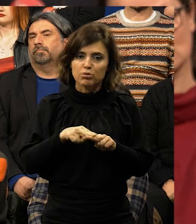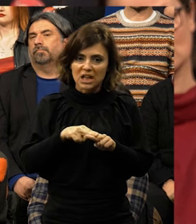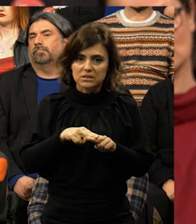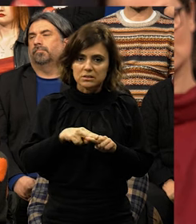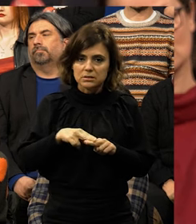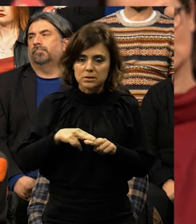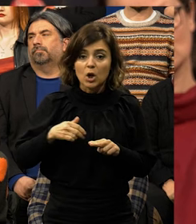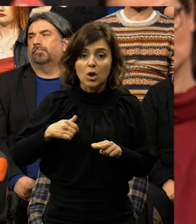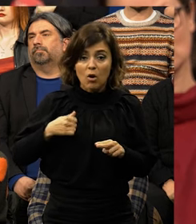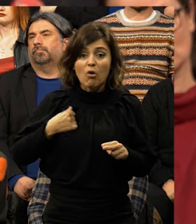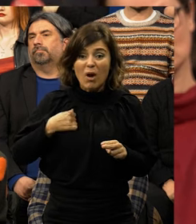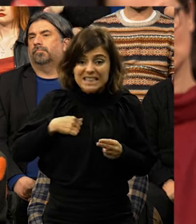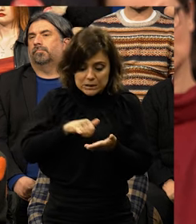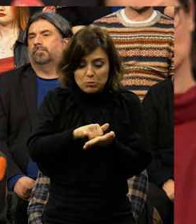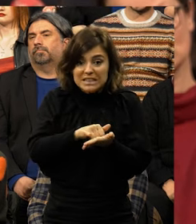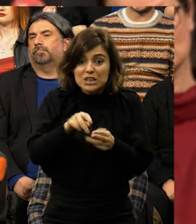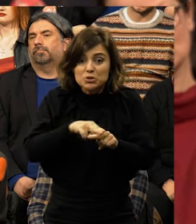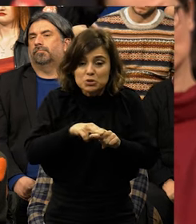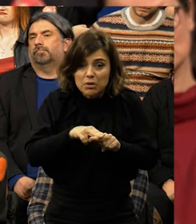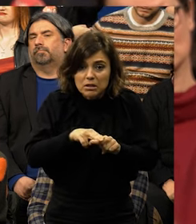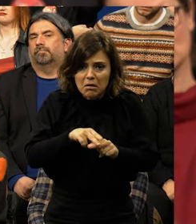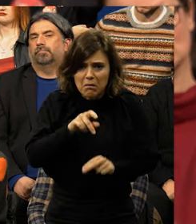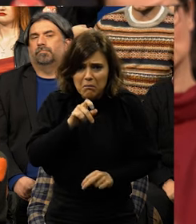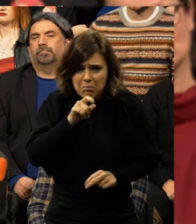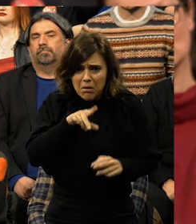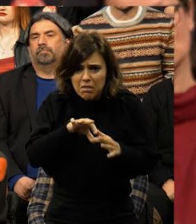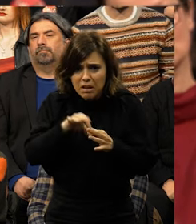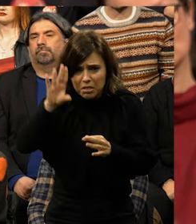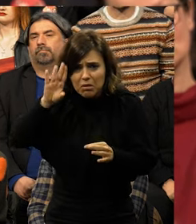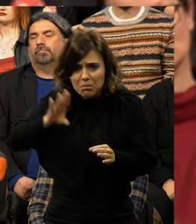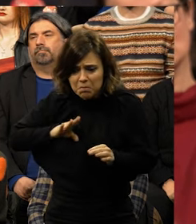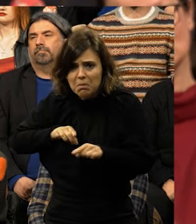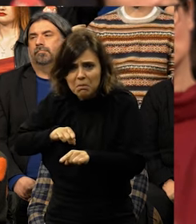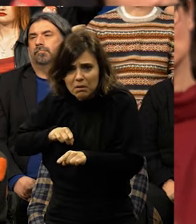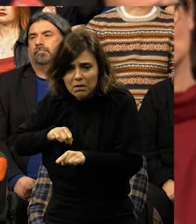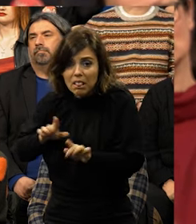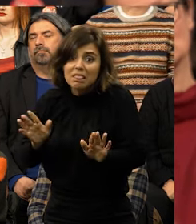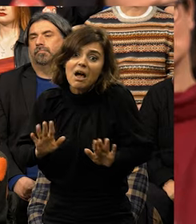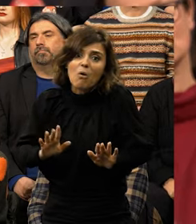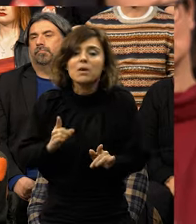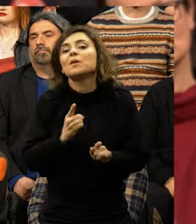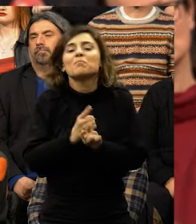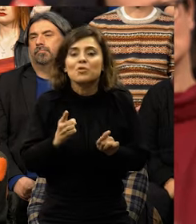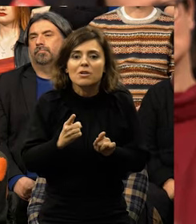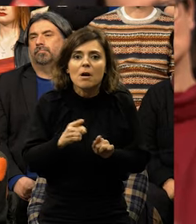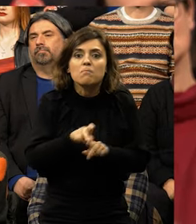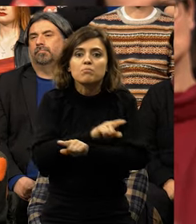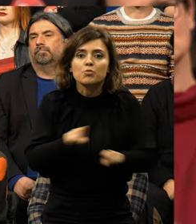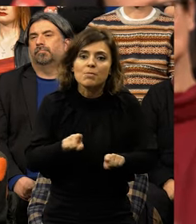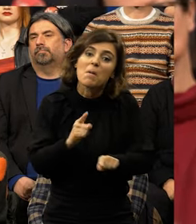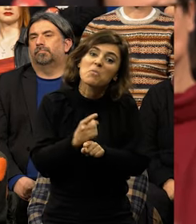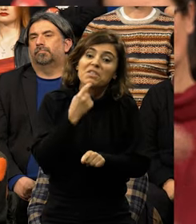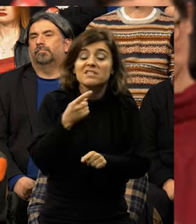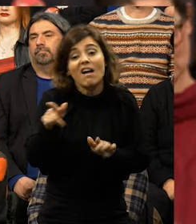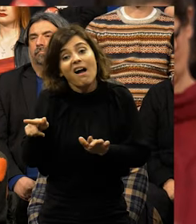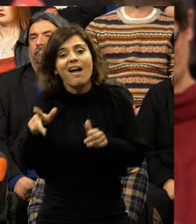croaçã com chocolate terem fins militares ser usados para fins militares não E porque é que eles bloqueiam porque corações com chocolate são luxo e